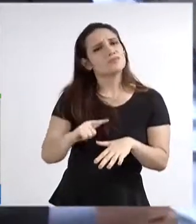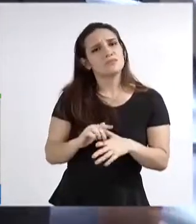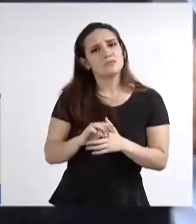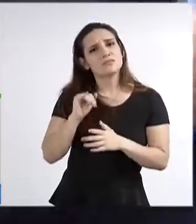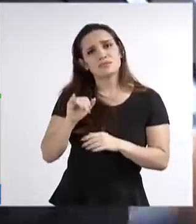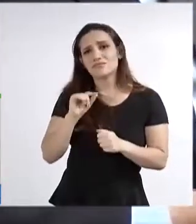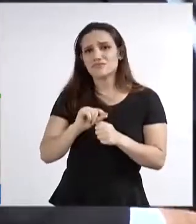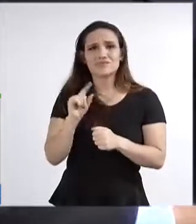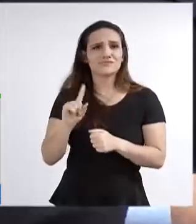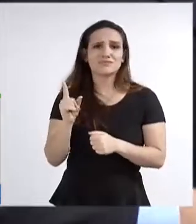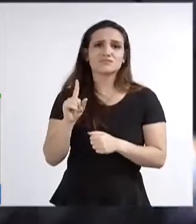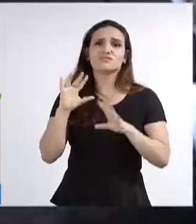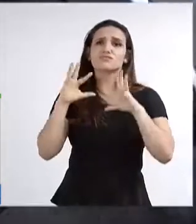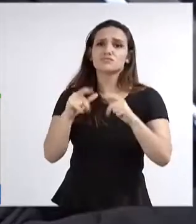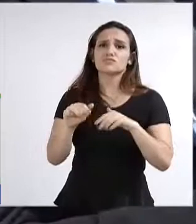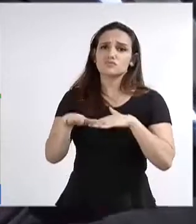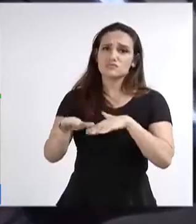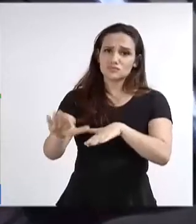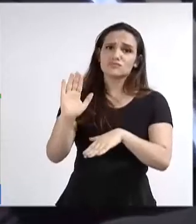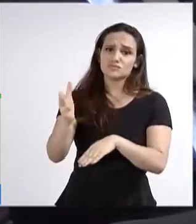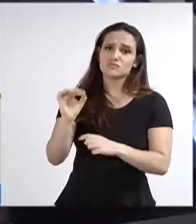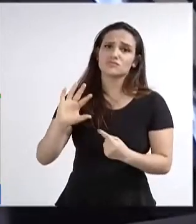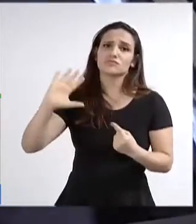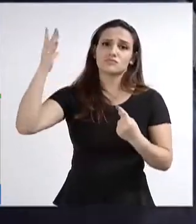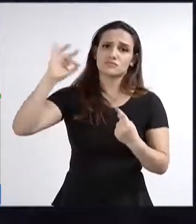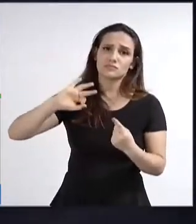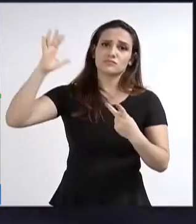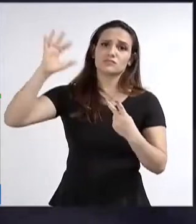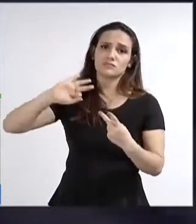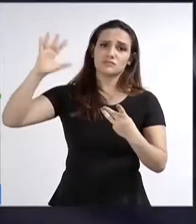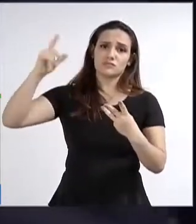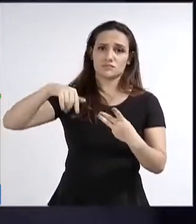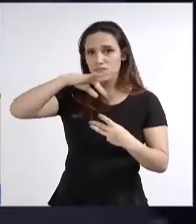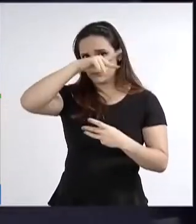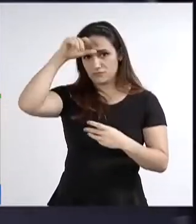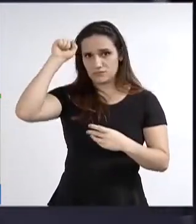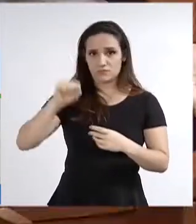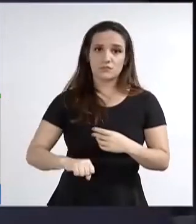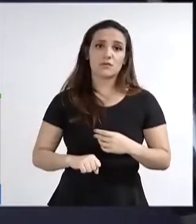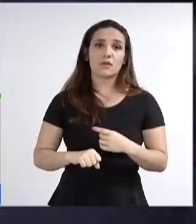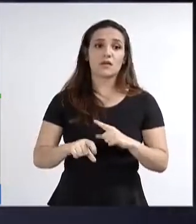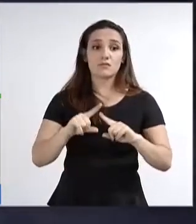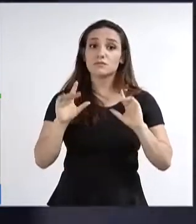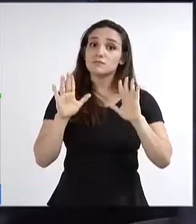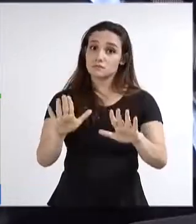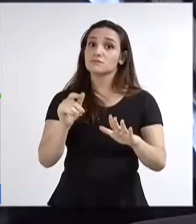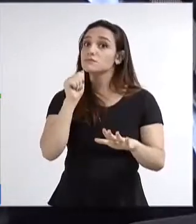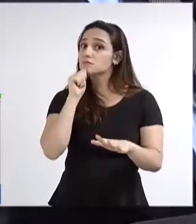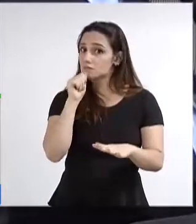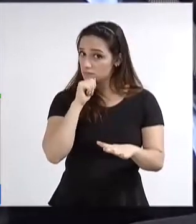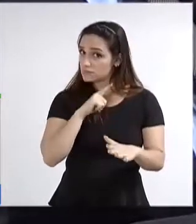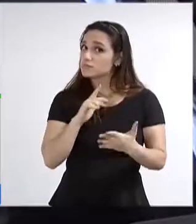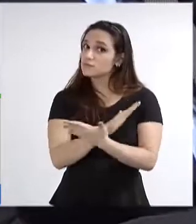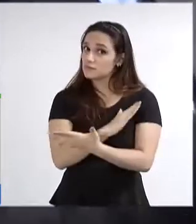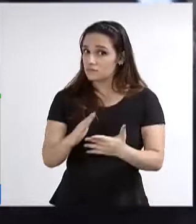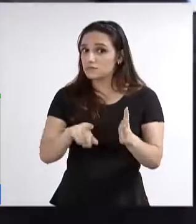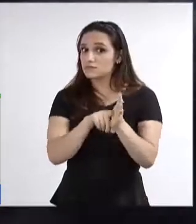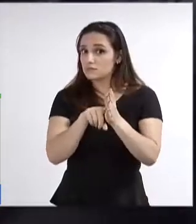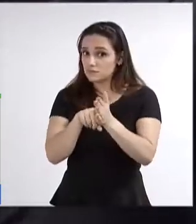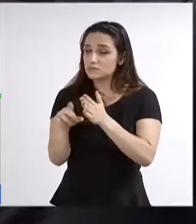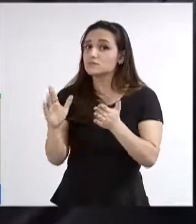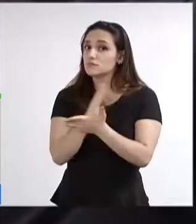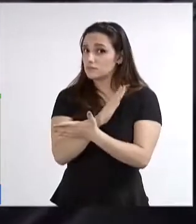as diversas caravanas que foram realizadas no Mato Grosso do Sul. Mas ainda nós temos um quadro sombrio, não é?